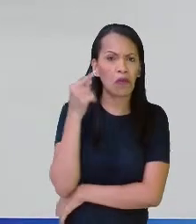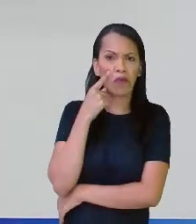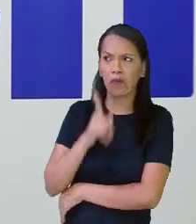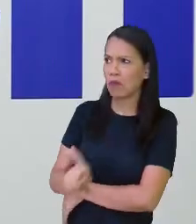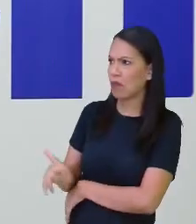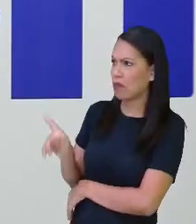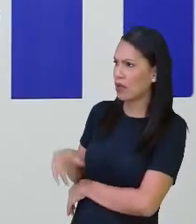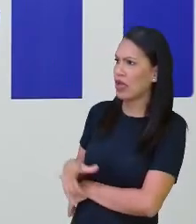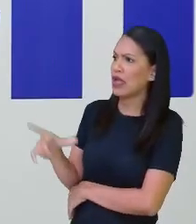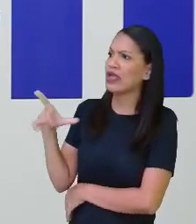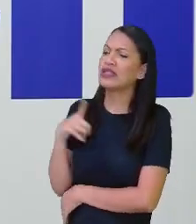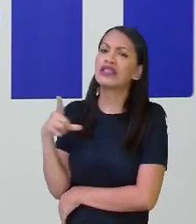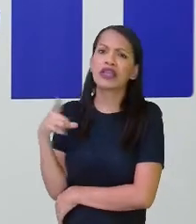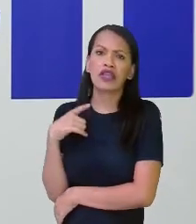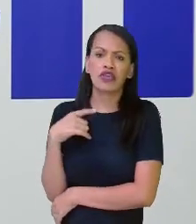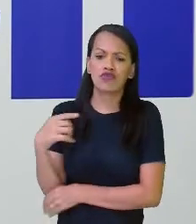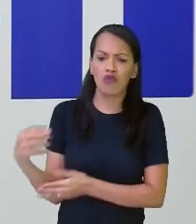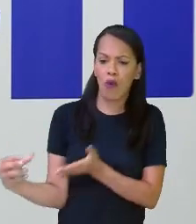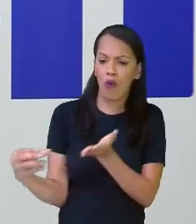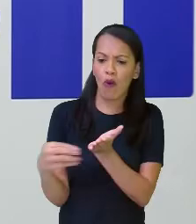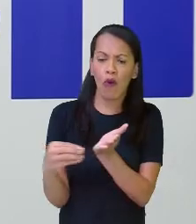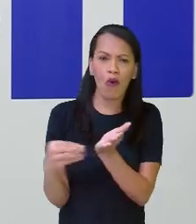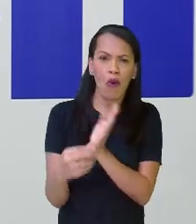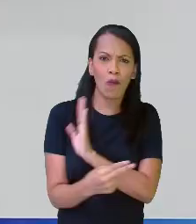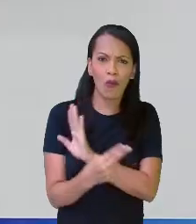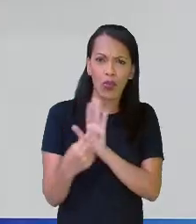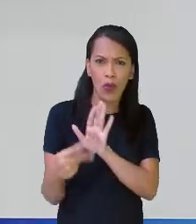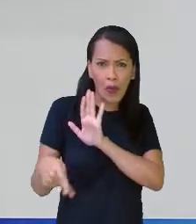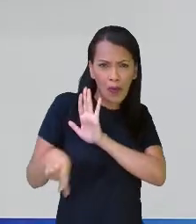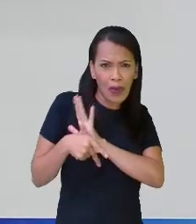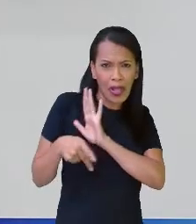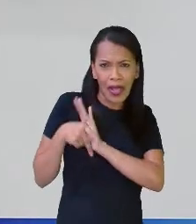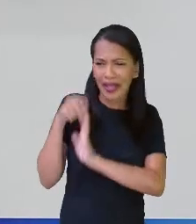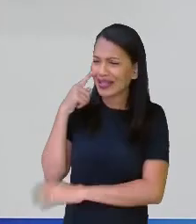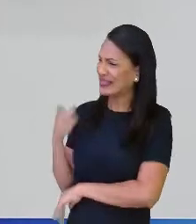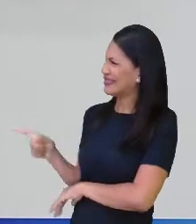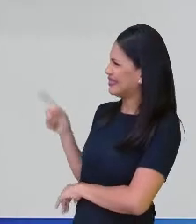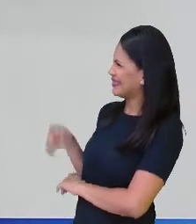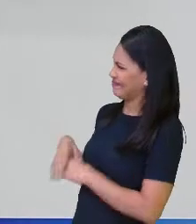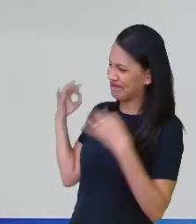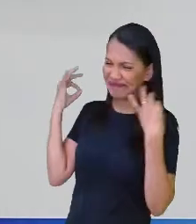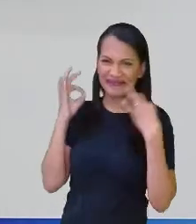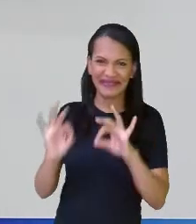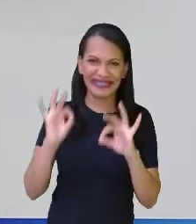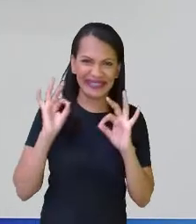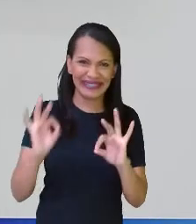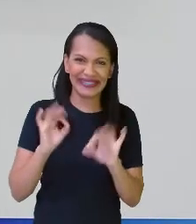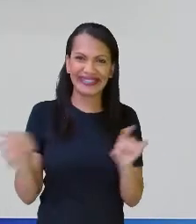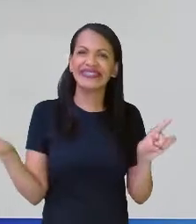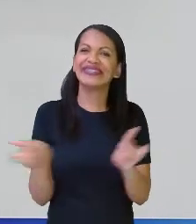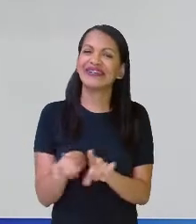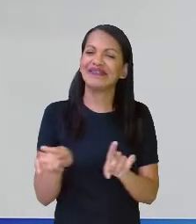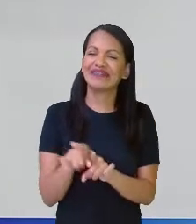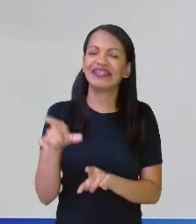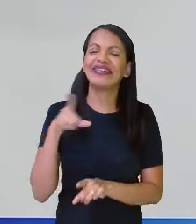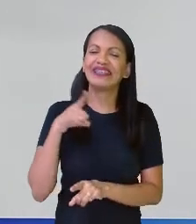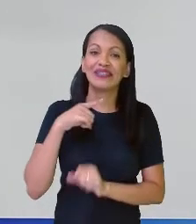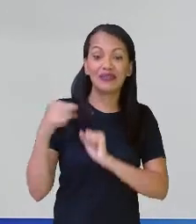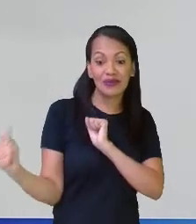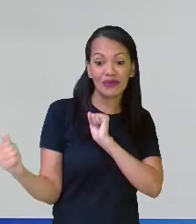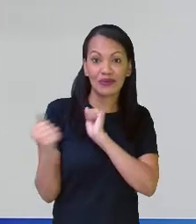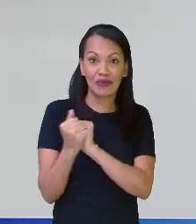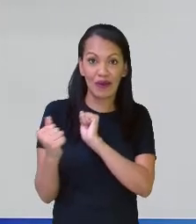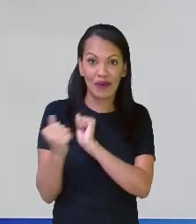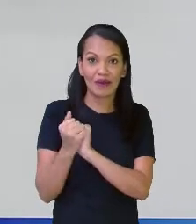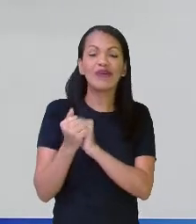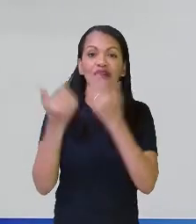até um copinho ali com o nome dela, ó. Menino, que arraso! E também a gente tem aqui conosco a